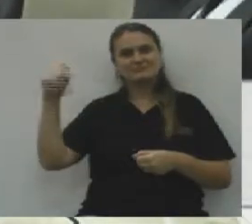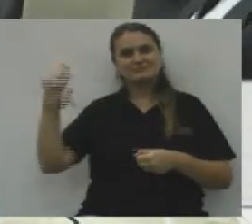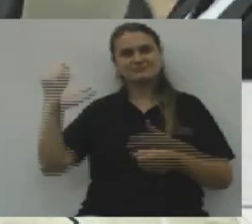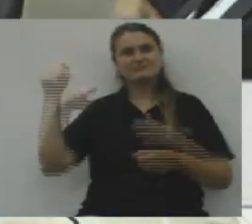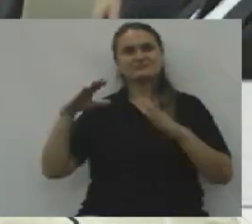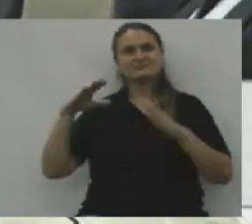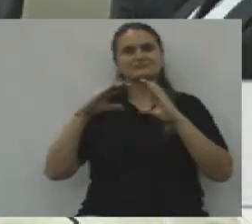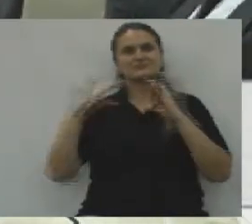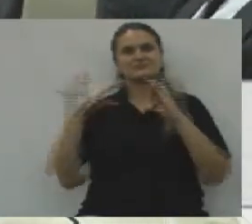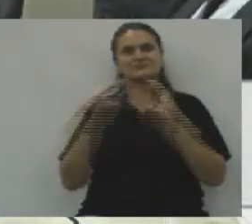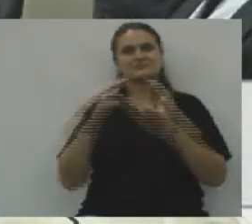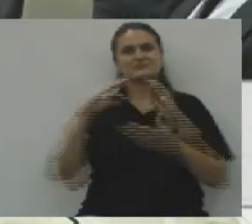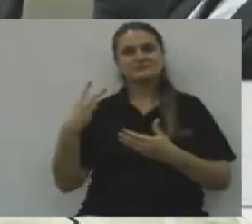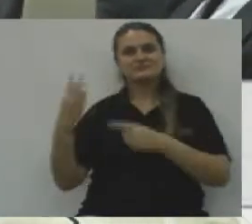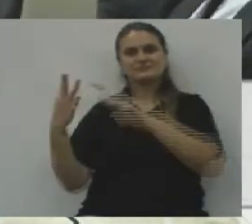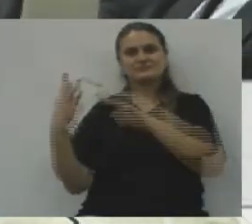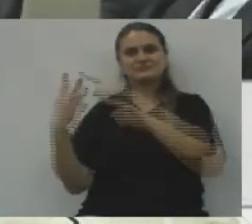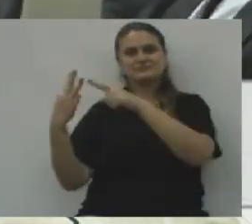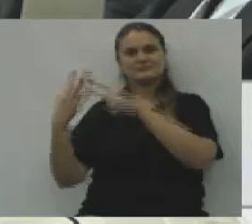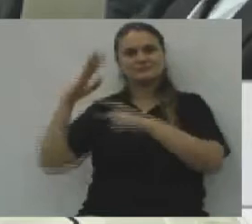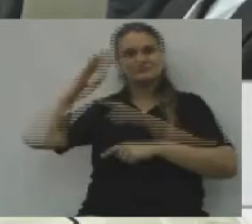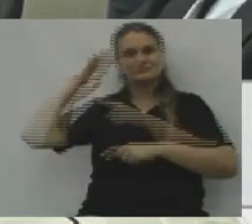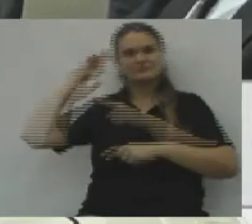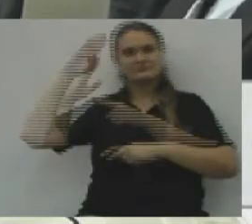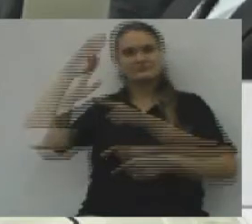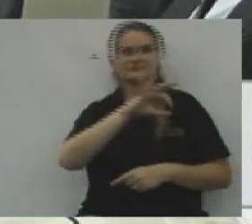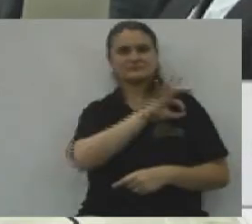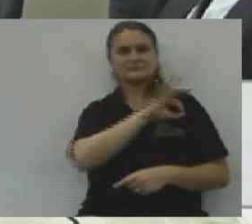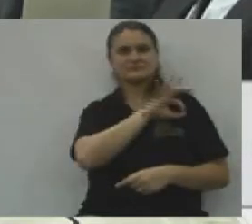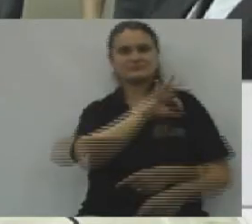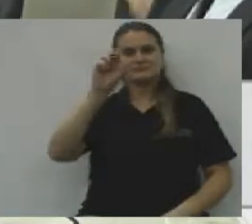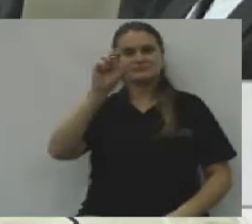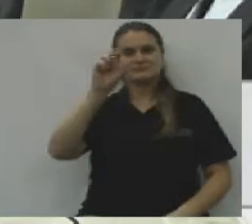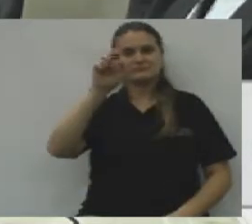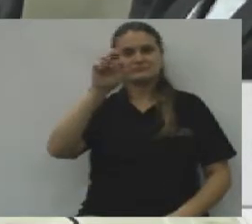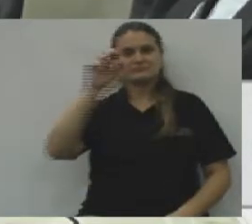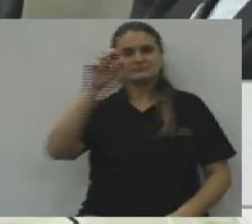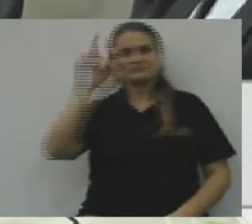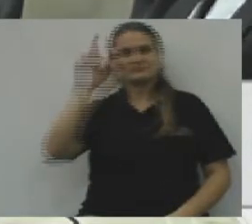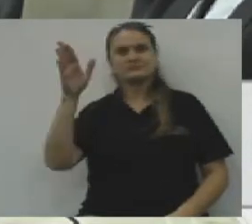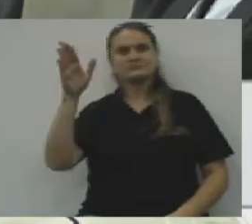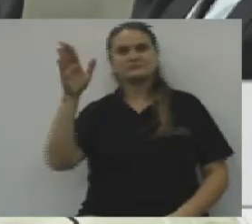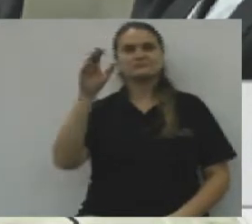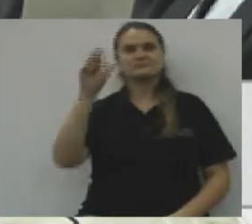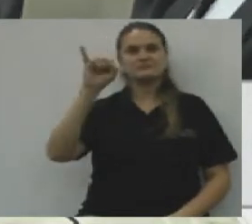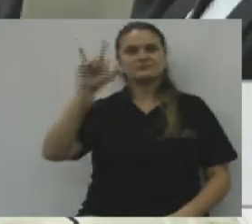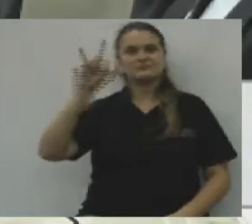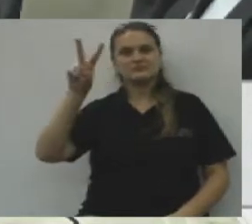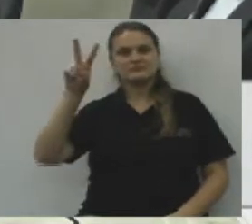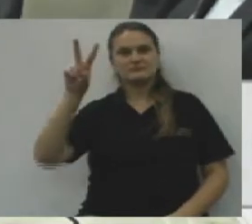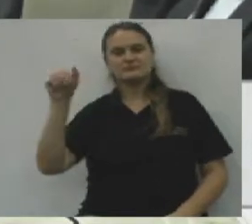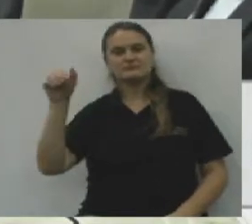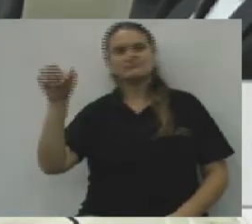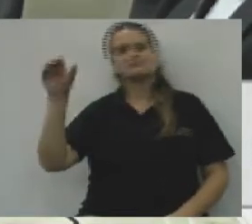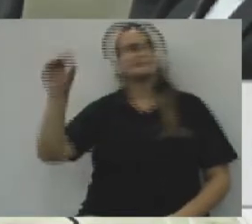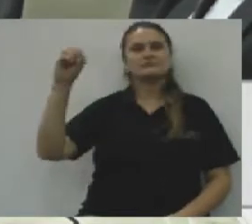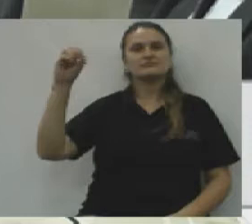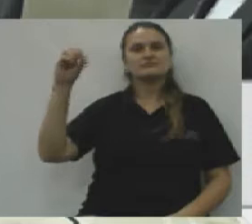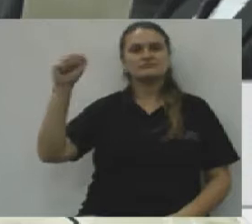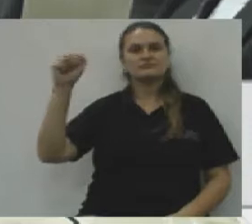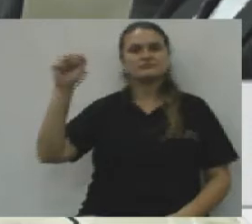Vereadores, aos 3 soldados, ao Roger, ao Silva e ao Soares, os